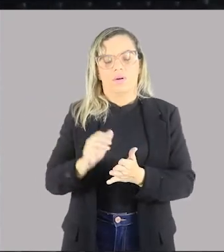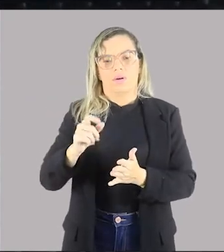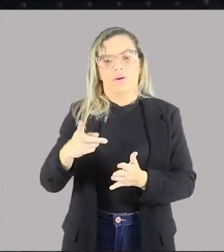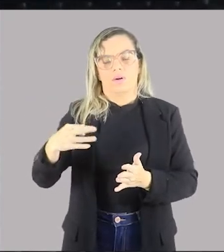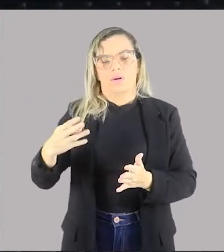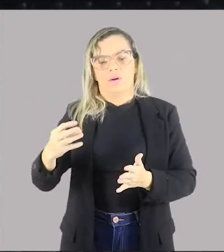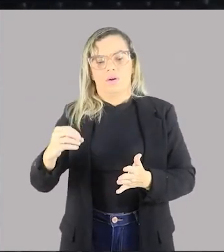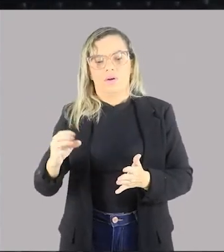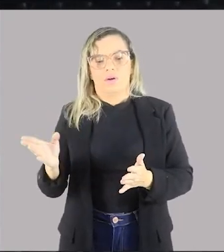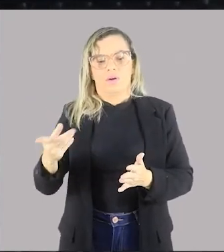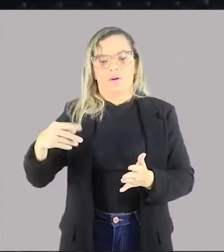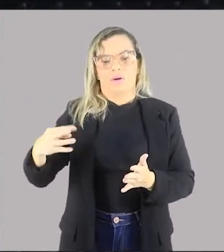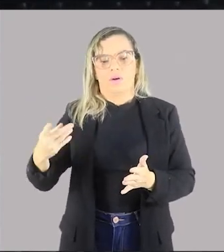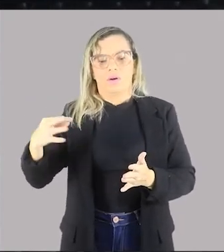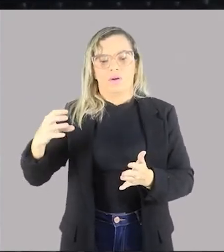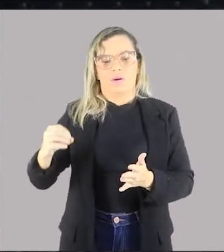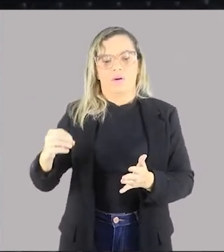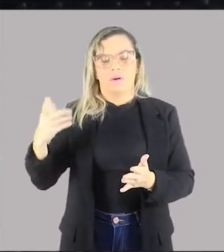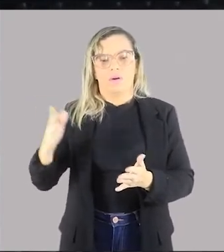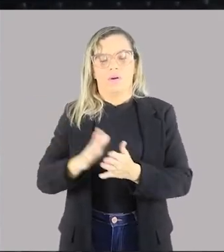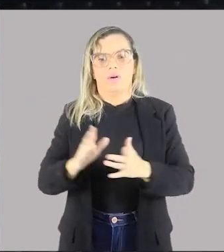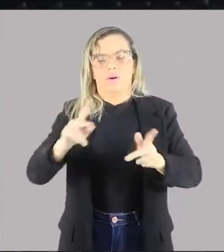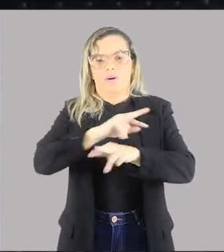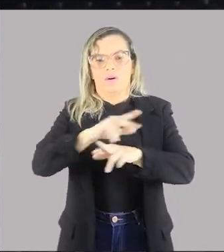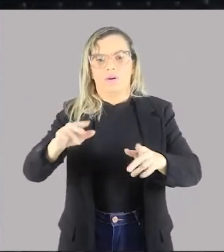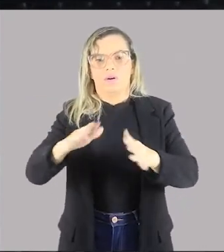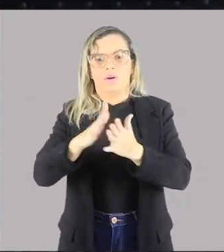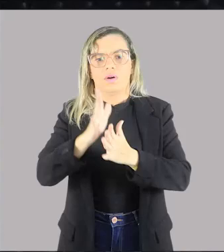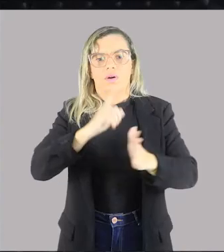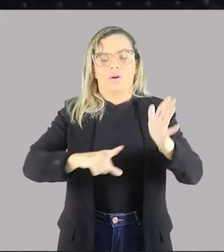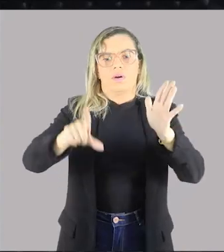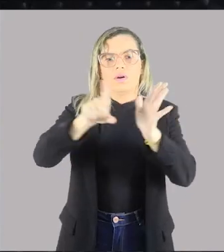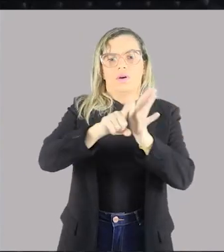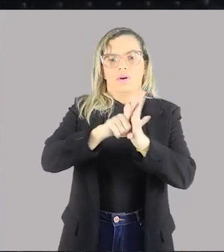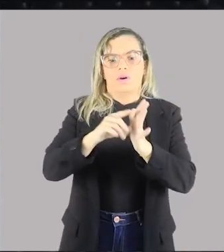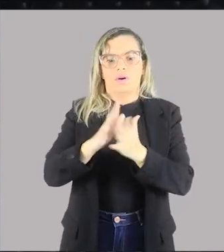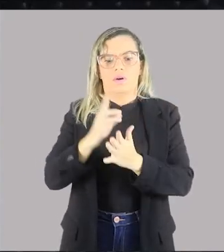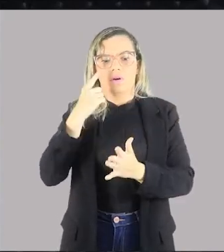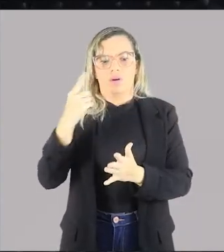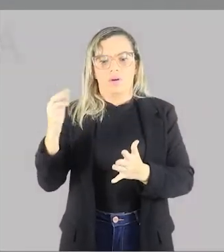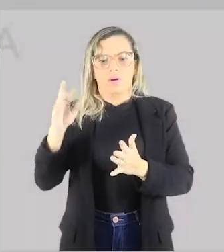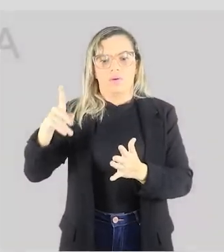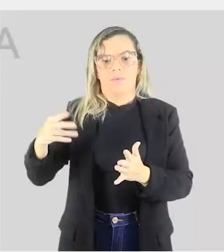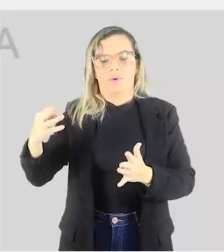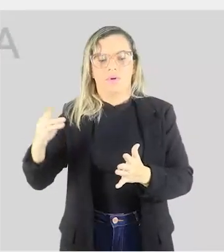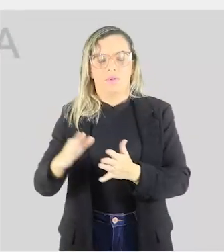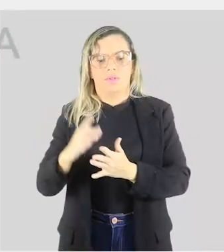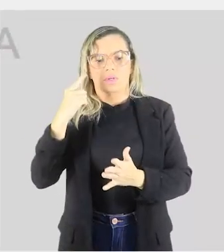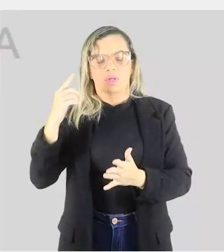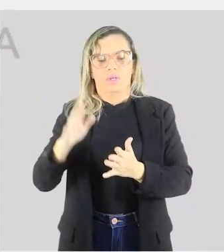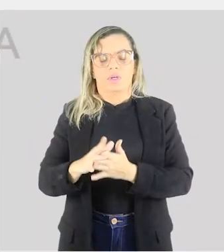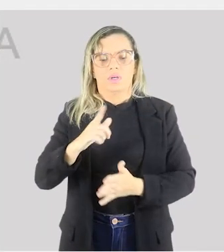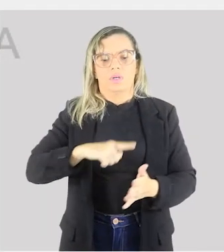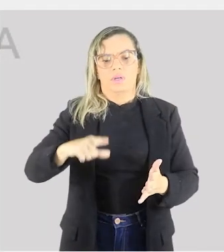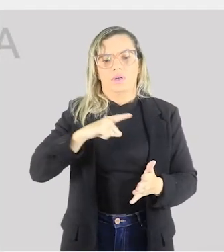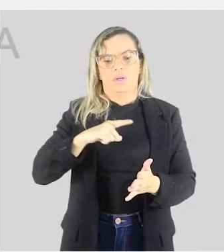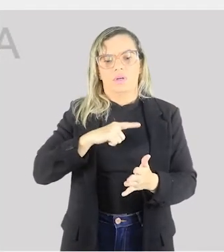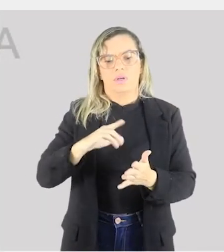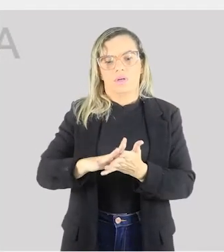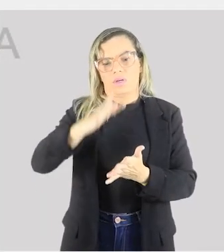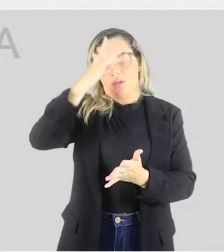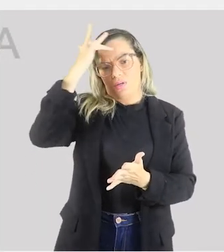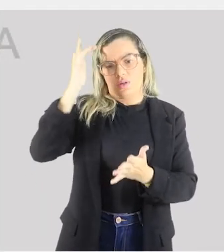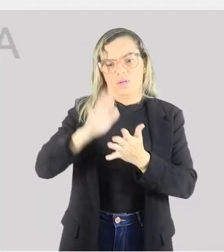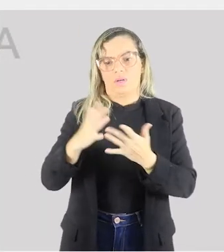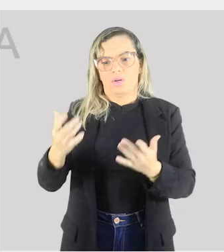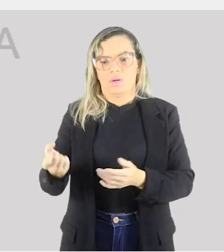como várias vezes a legislação demonstra, não é possível agir com pessoalidade. Cometer a pessoa estranha de repartição,